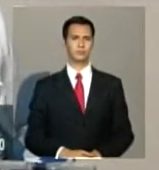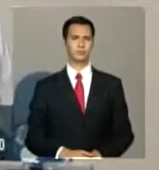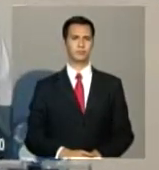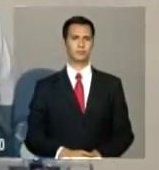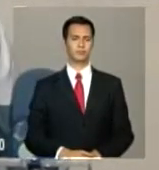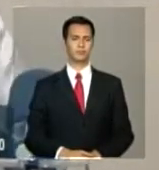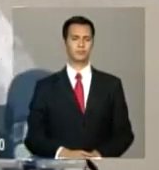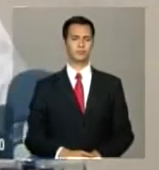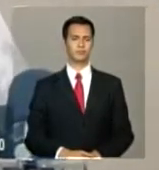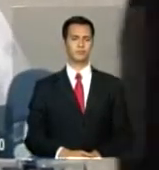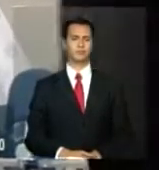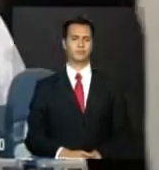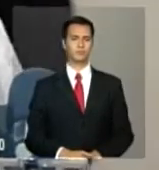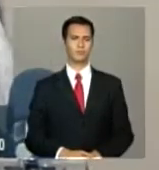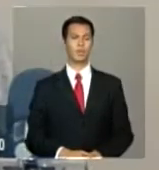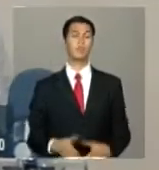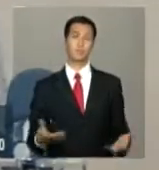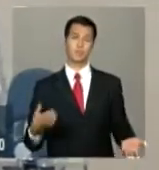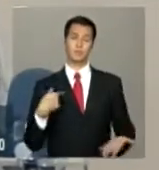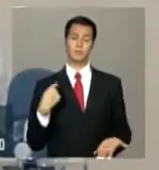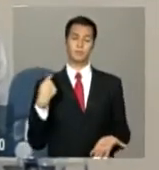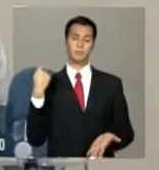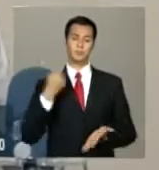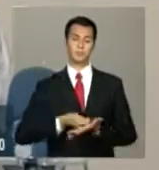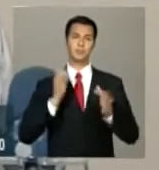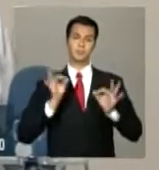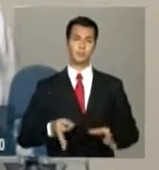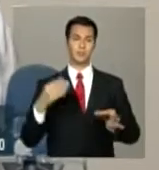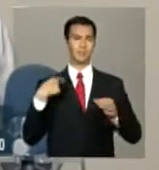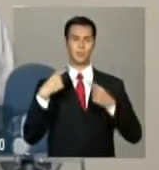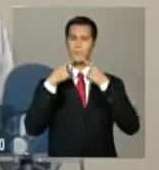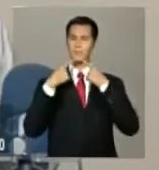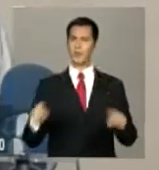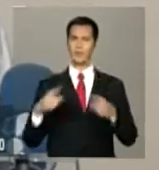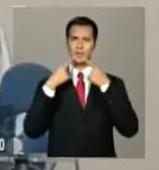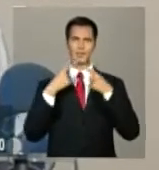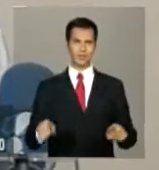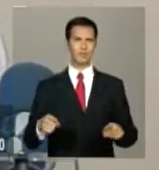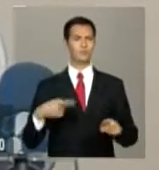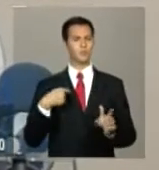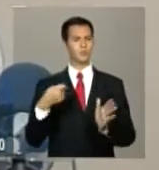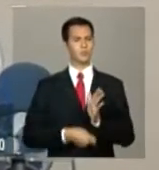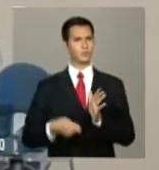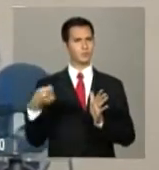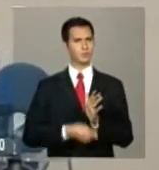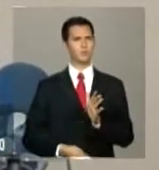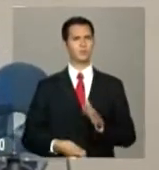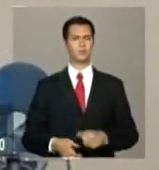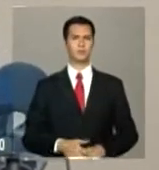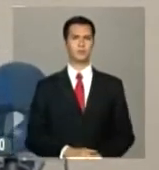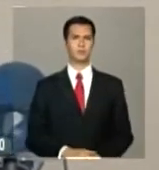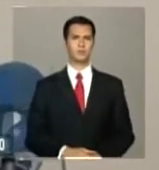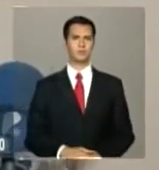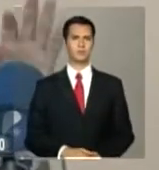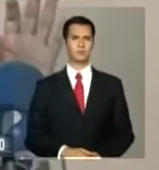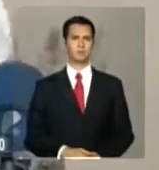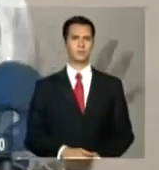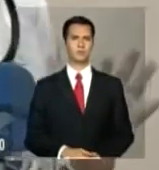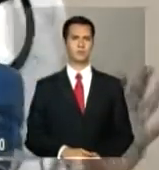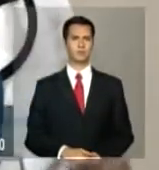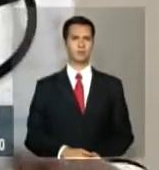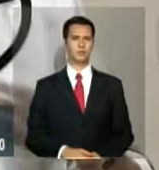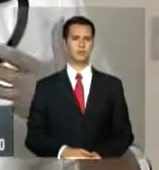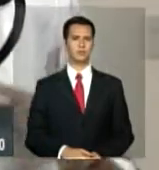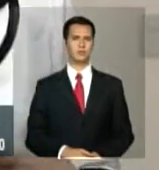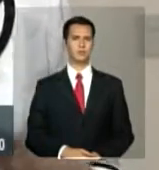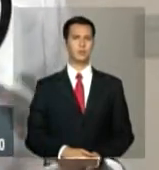Eu estou pagando o preço de tudo isso e protesto, pode ter certeza, veementemente. Não é que seja